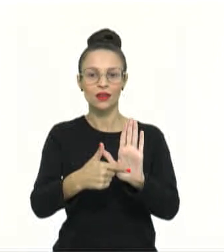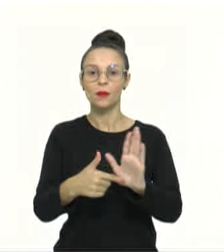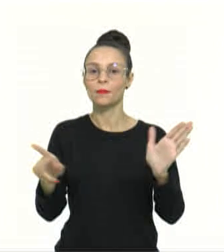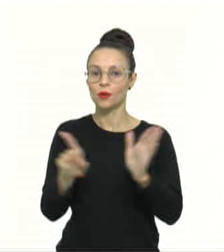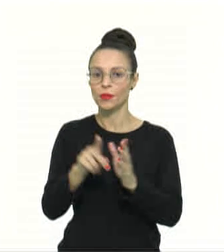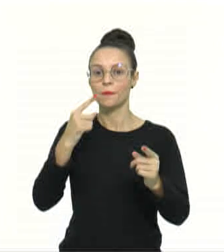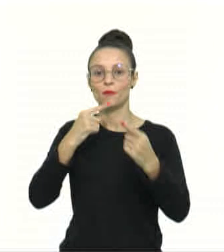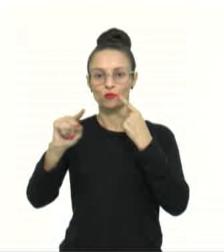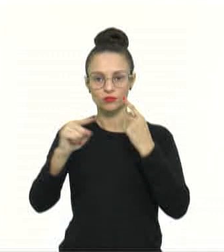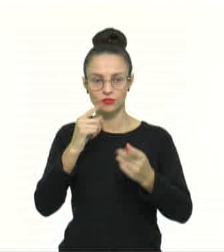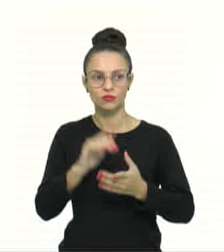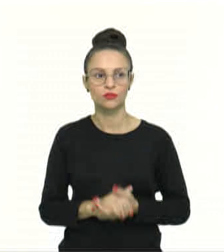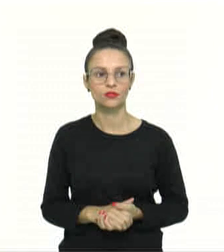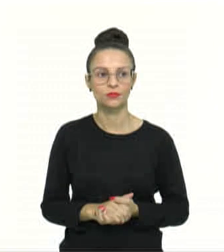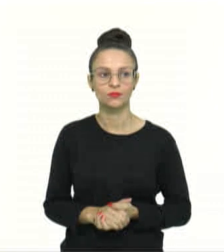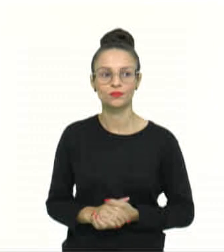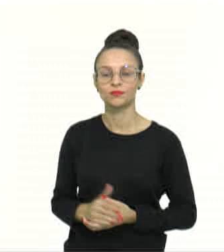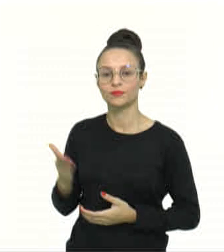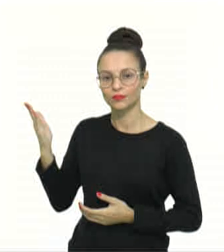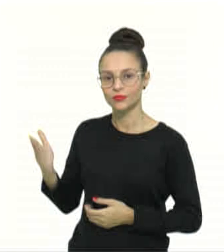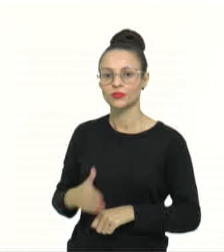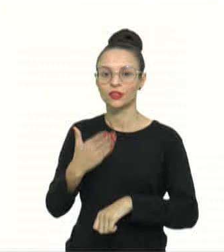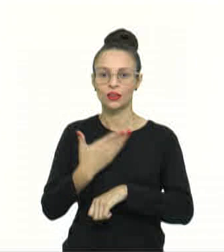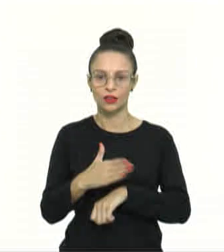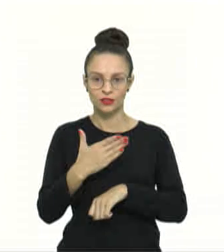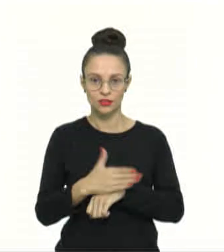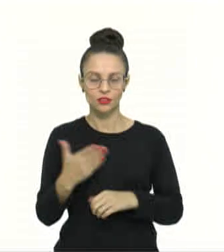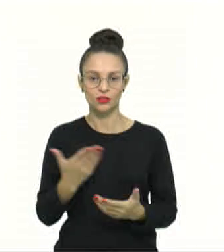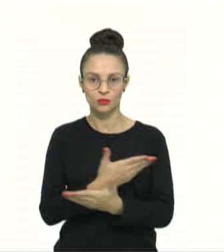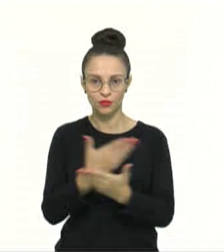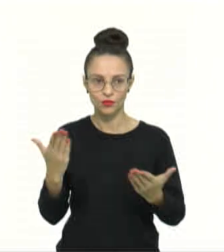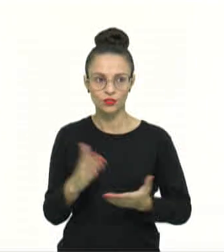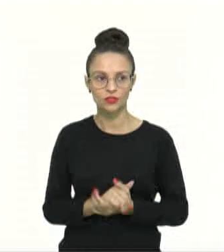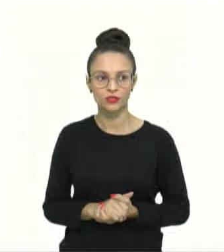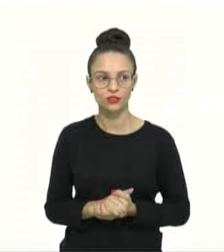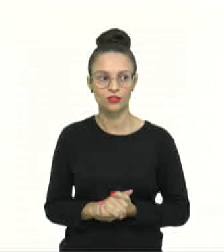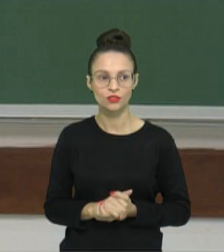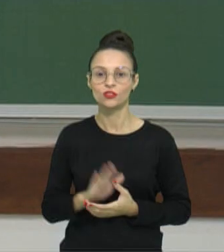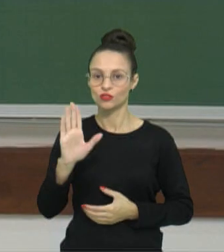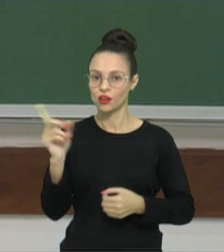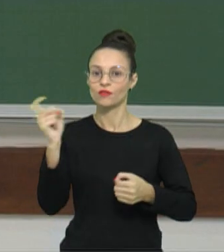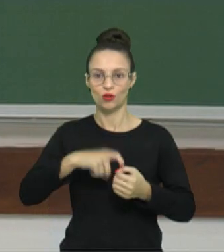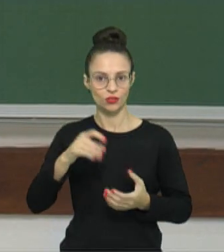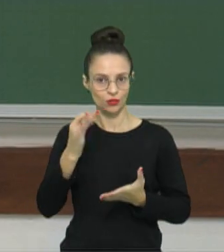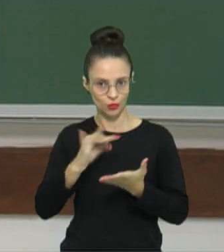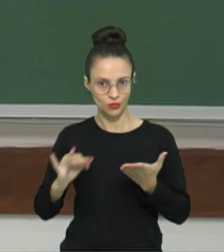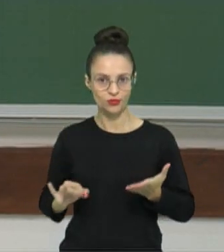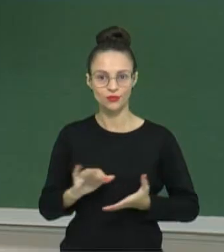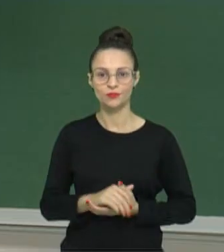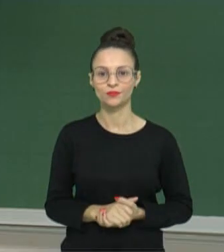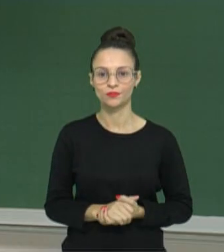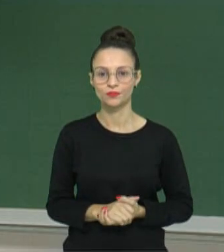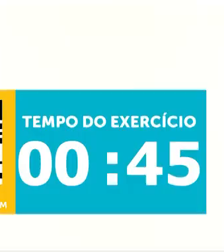música. E aqui temos mais um exercício para você resolver e nós voltamos já com a correção.